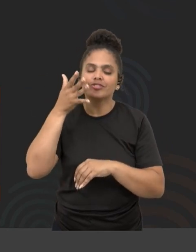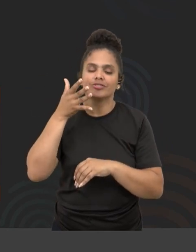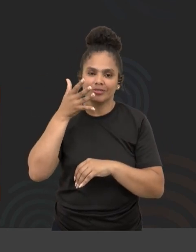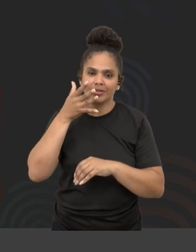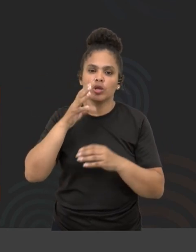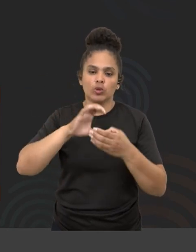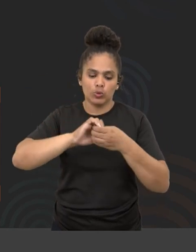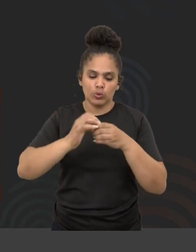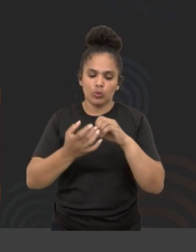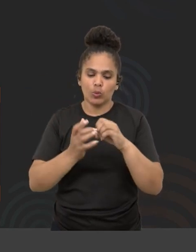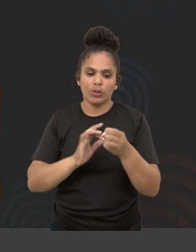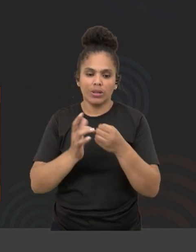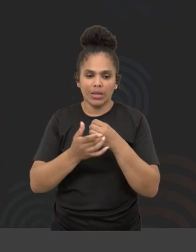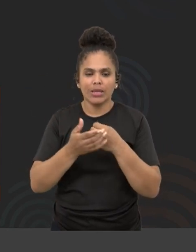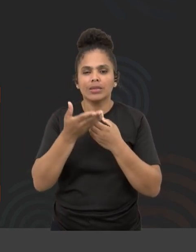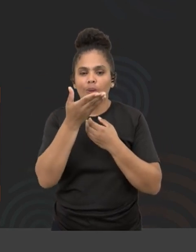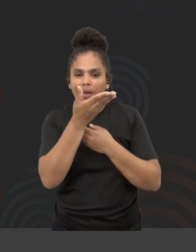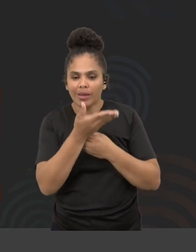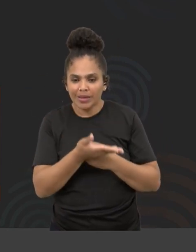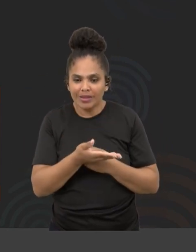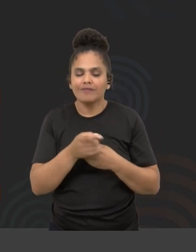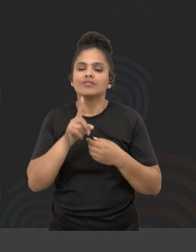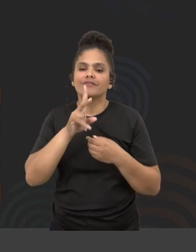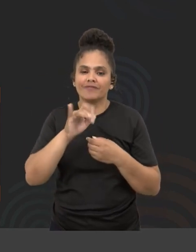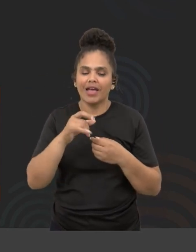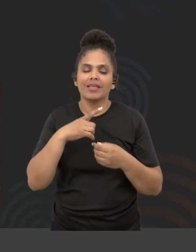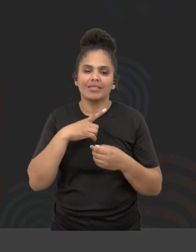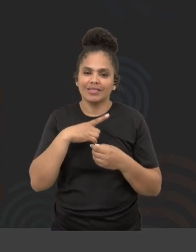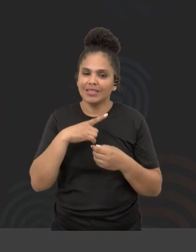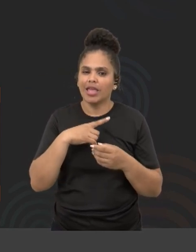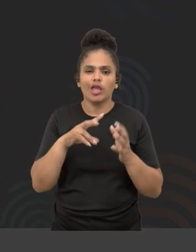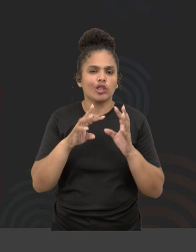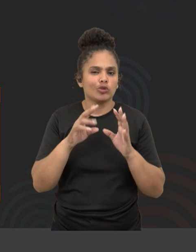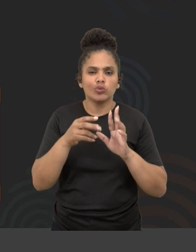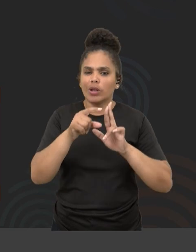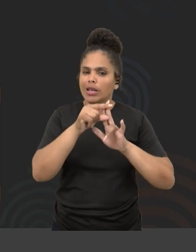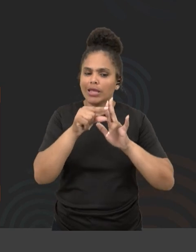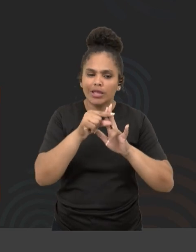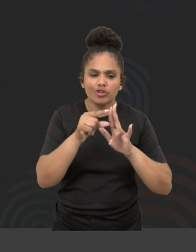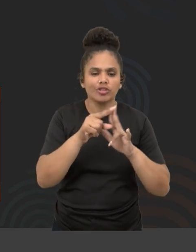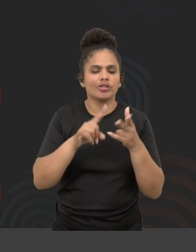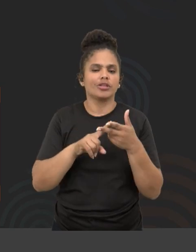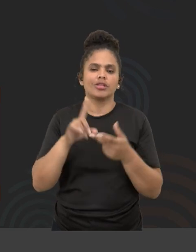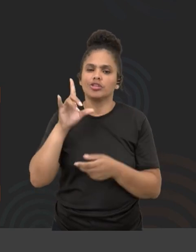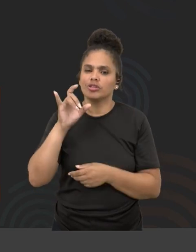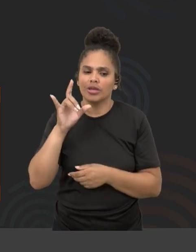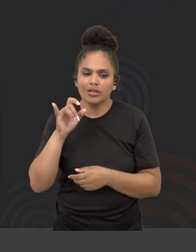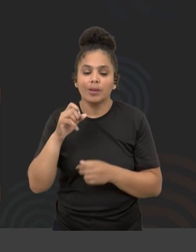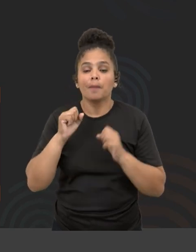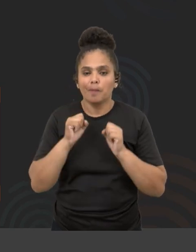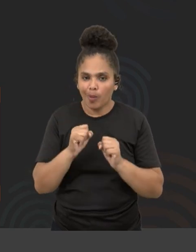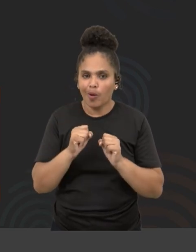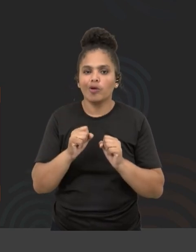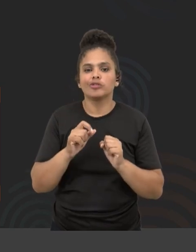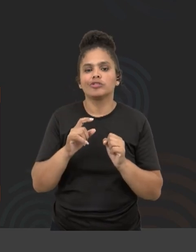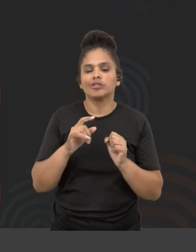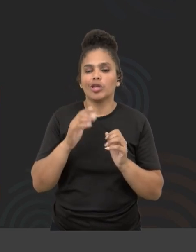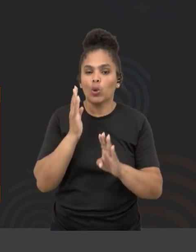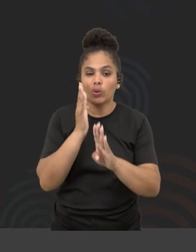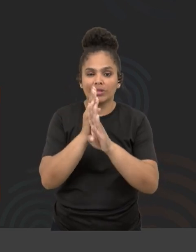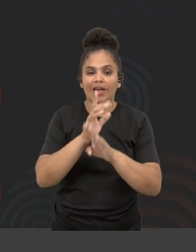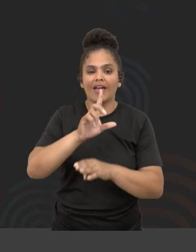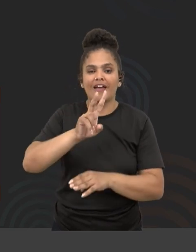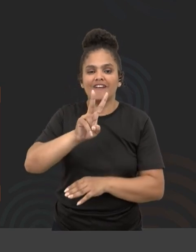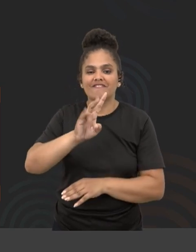o meu LinkedIn, o meu Instagram. Nas duas redes você pode me achar como Vini Ladeira. E